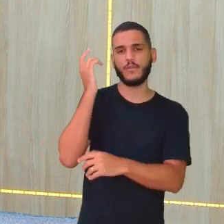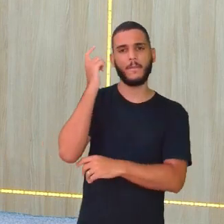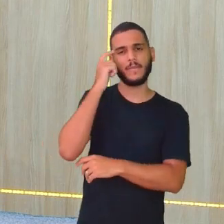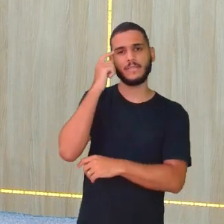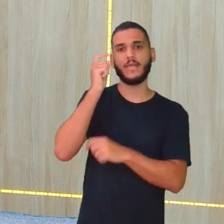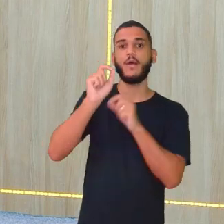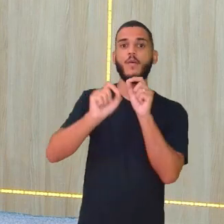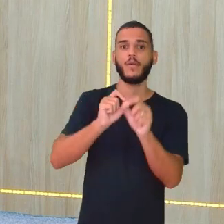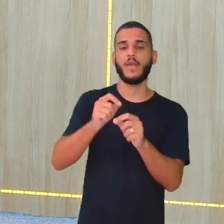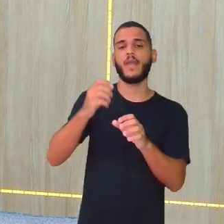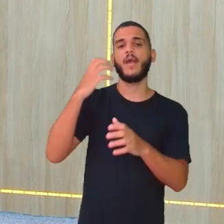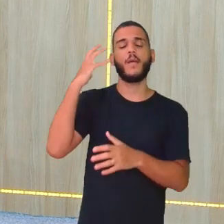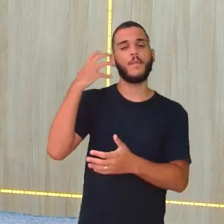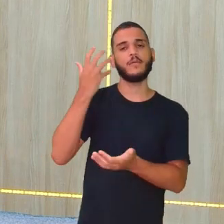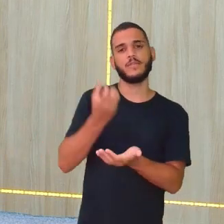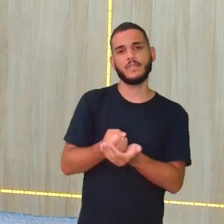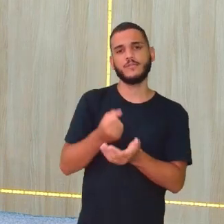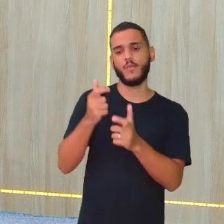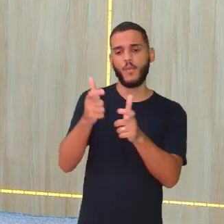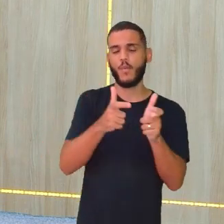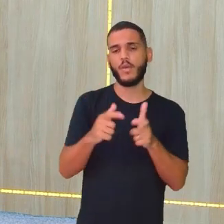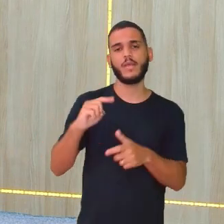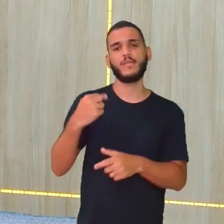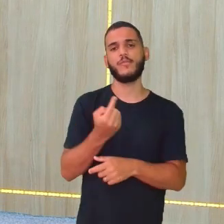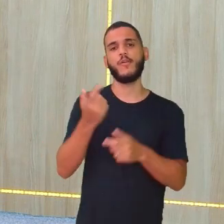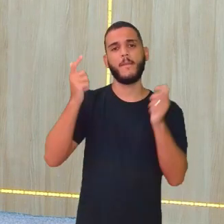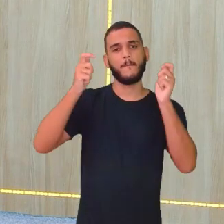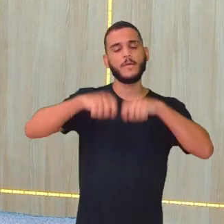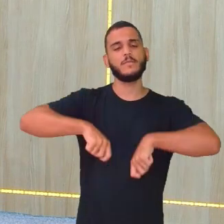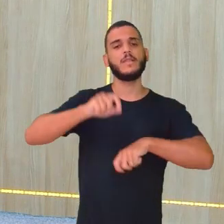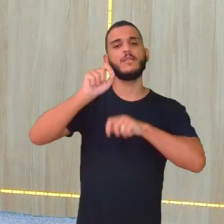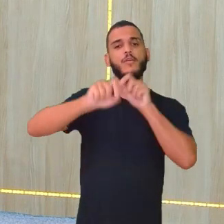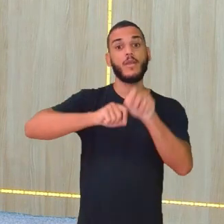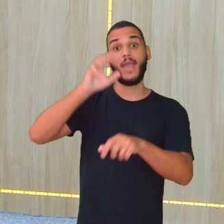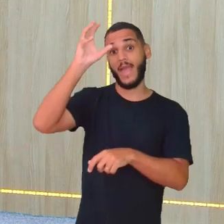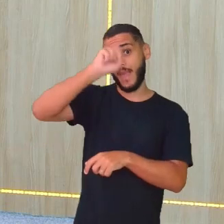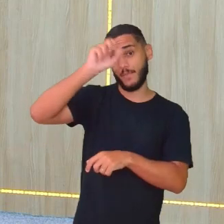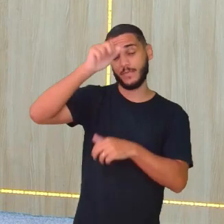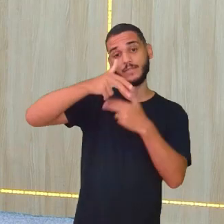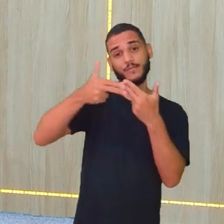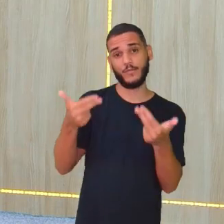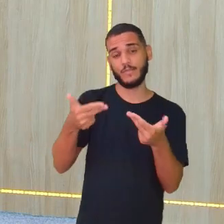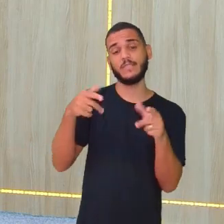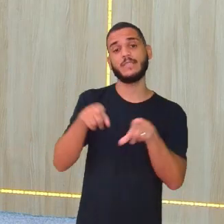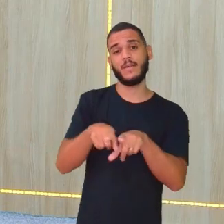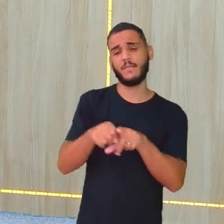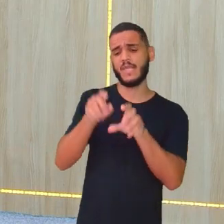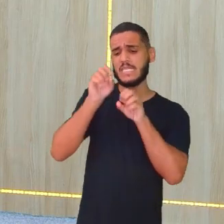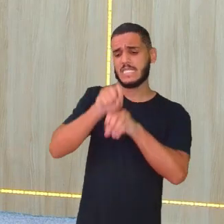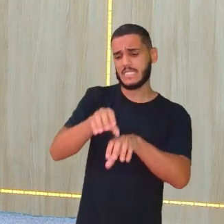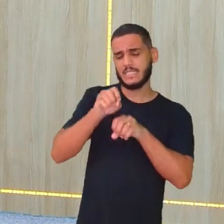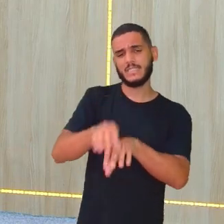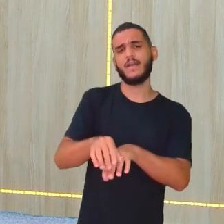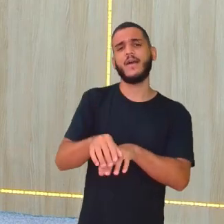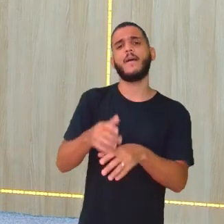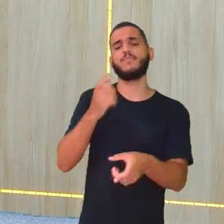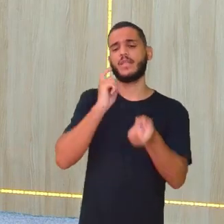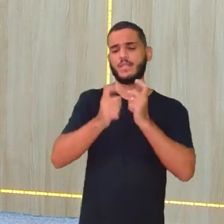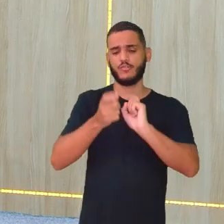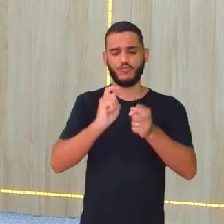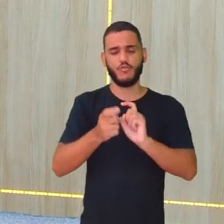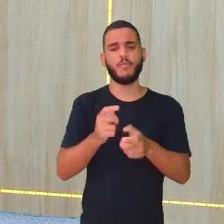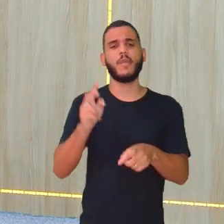também num podcast como um local em que a gente consegue, por exemplo, aprender coisas, ensinar coisas,